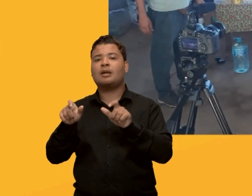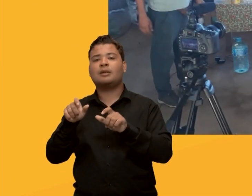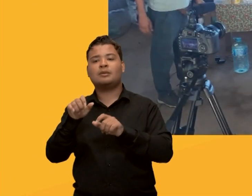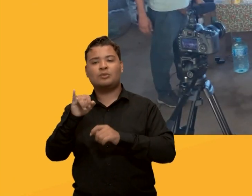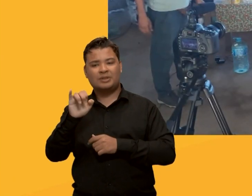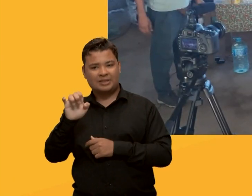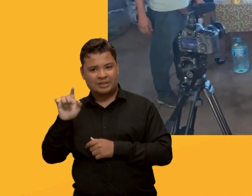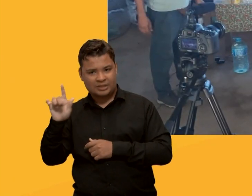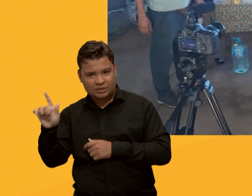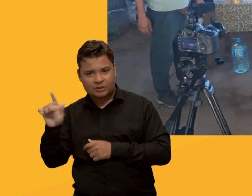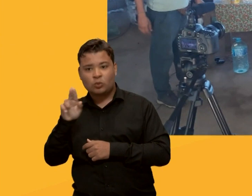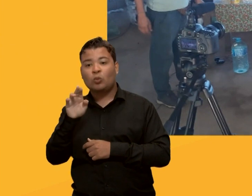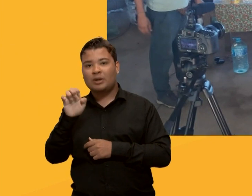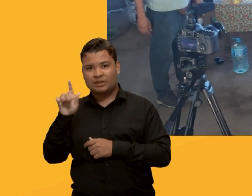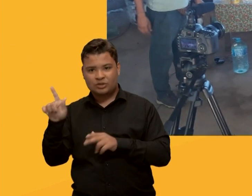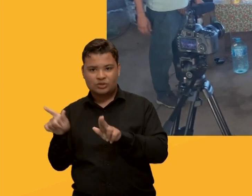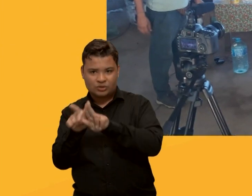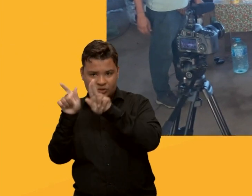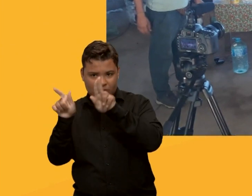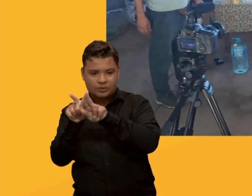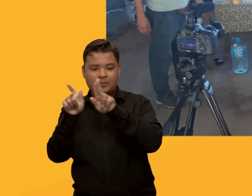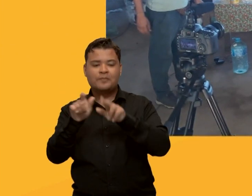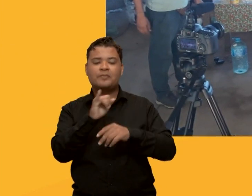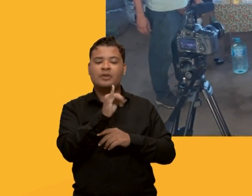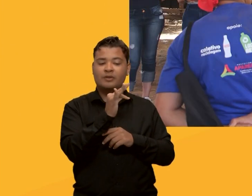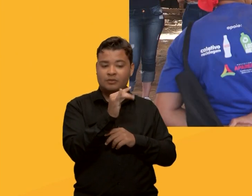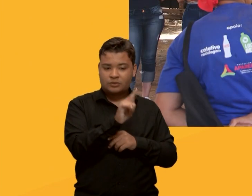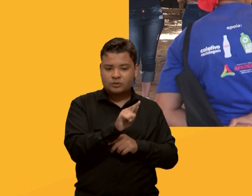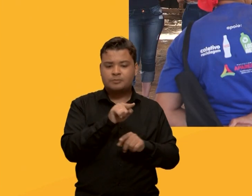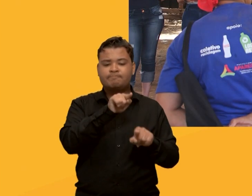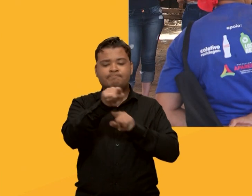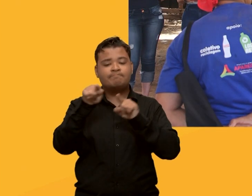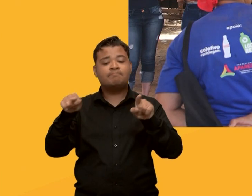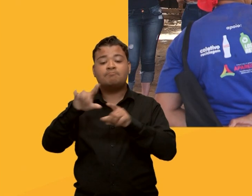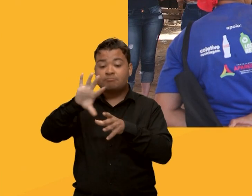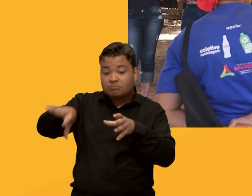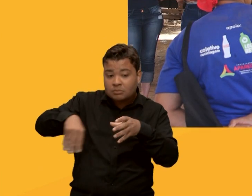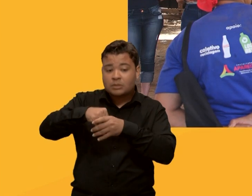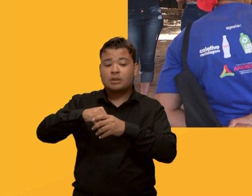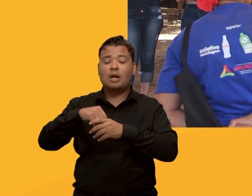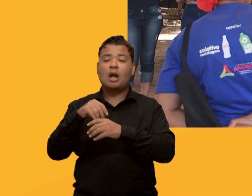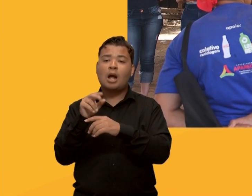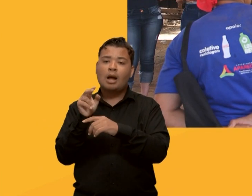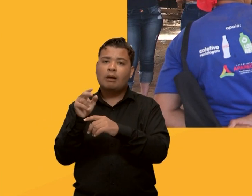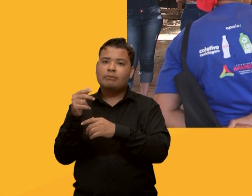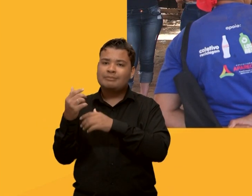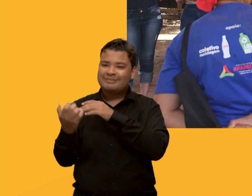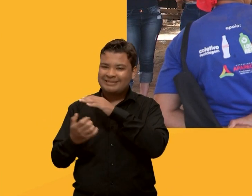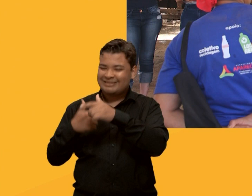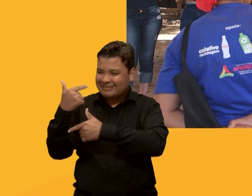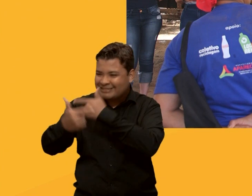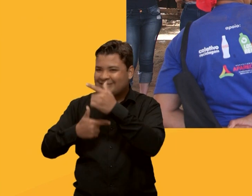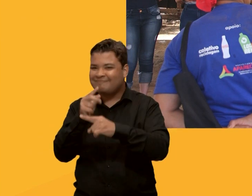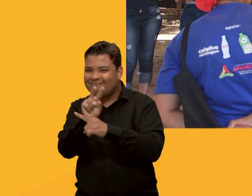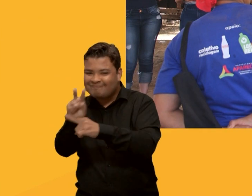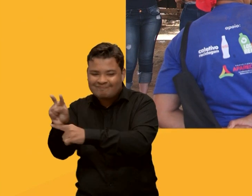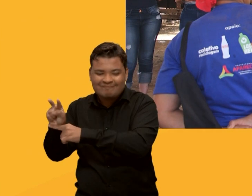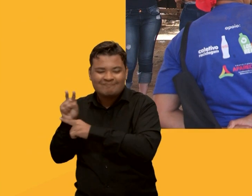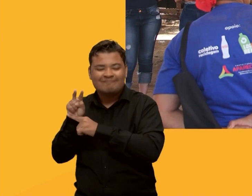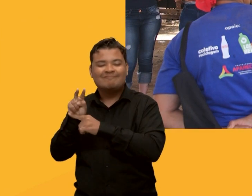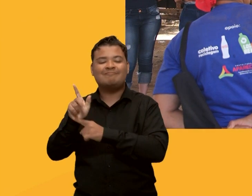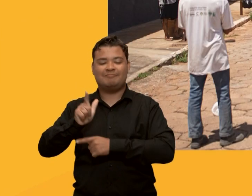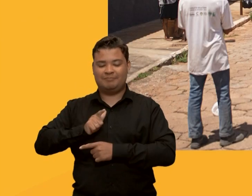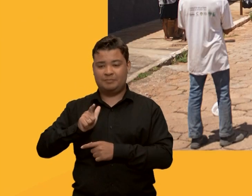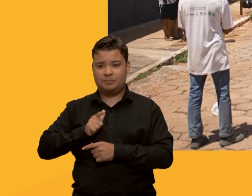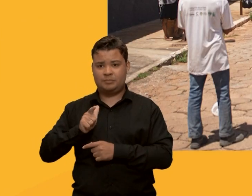participaram ativamente do processo de incubação, uma incubação que foi além